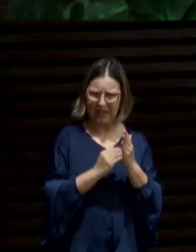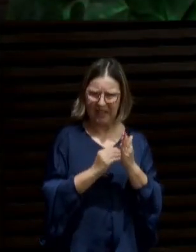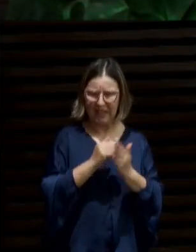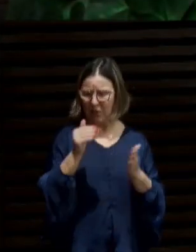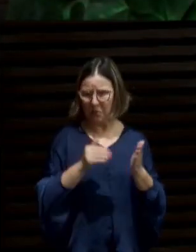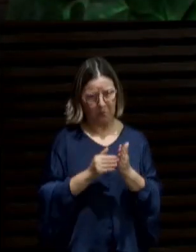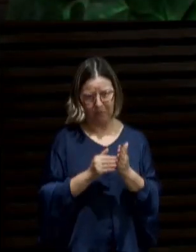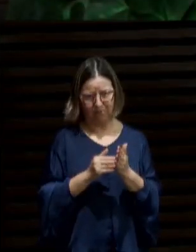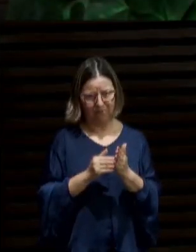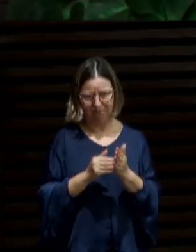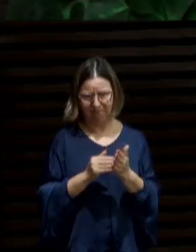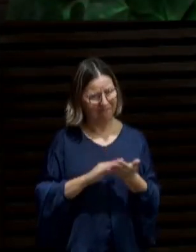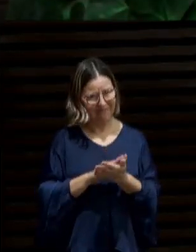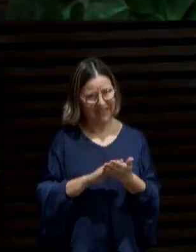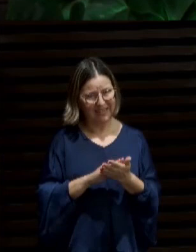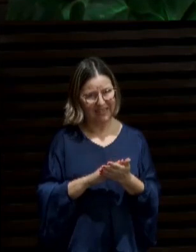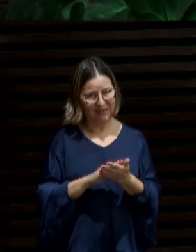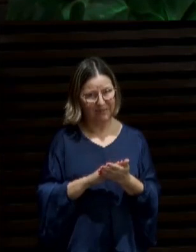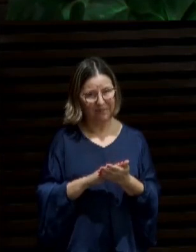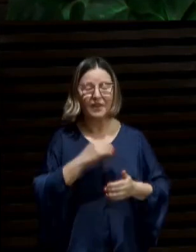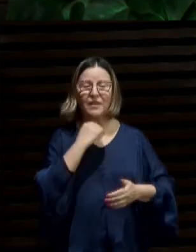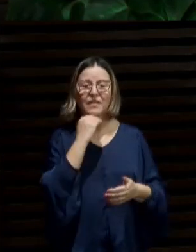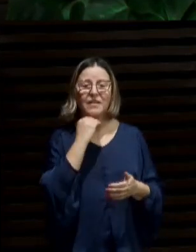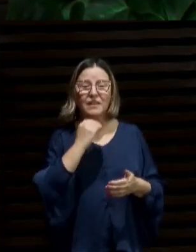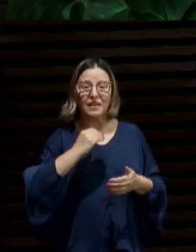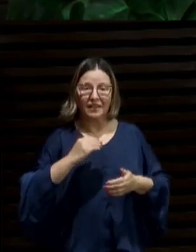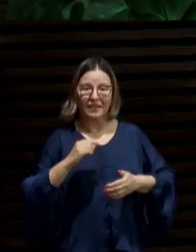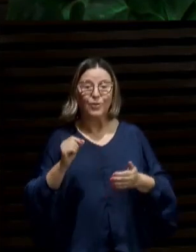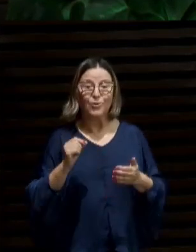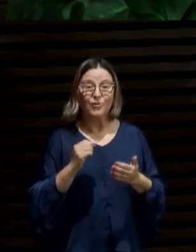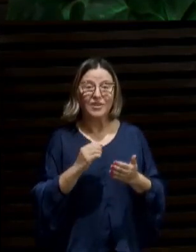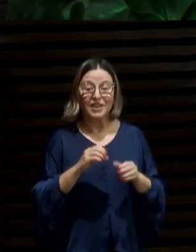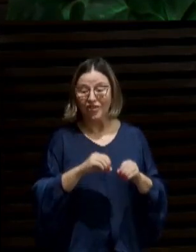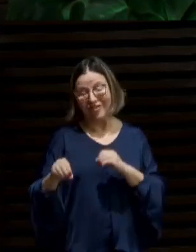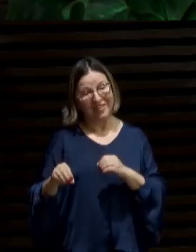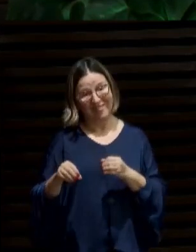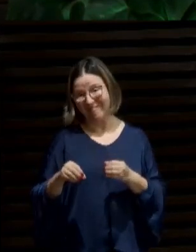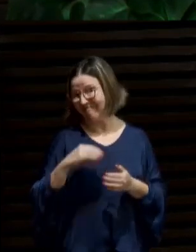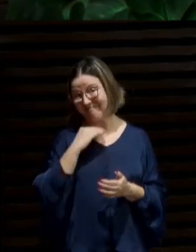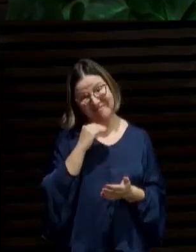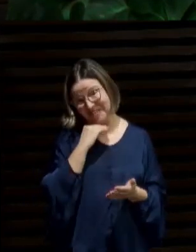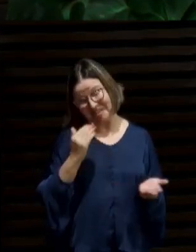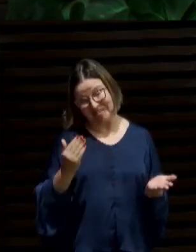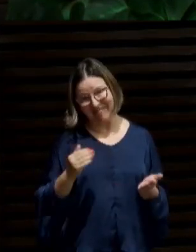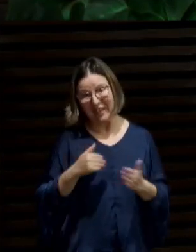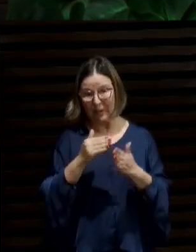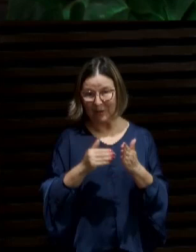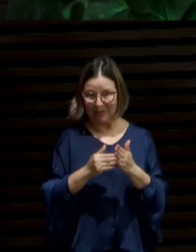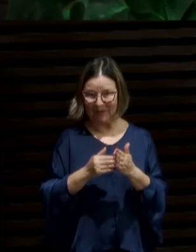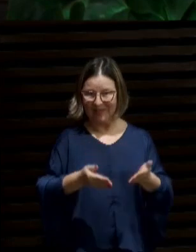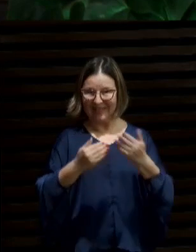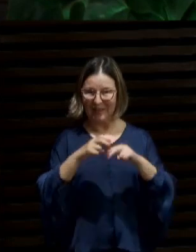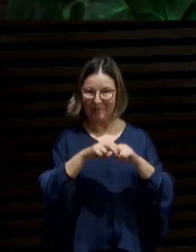Nada. O que tira de ninguém? Ninguém. Tudo me foi entregue por meu Pai.